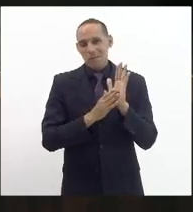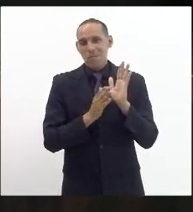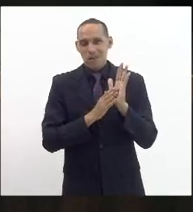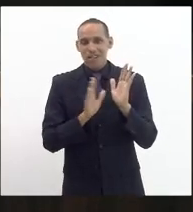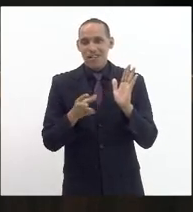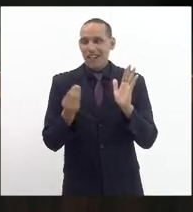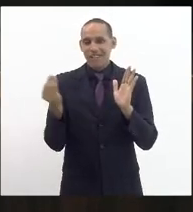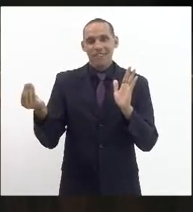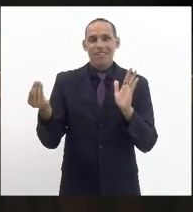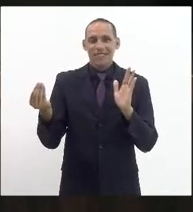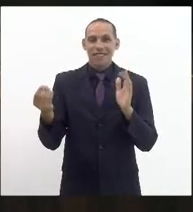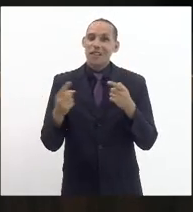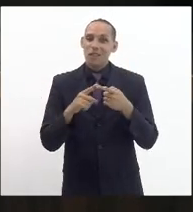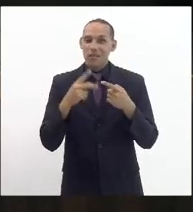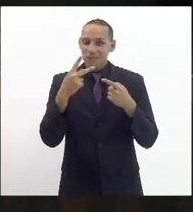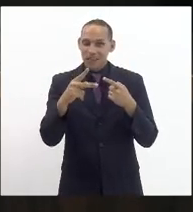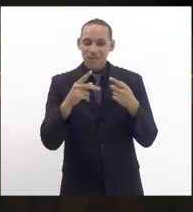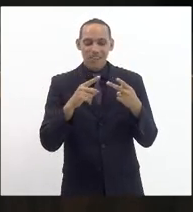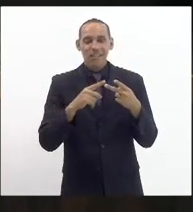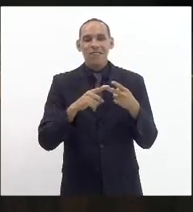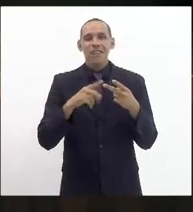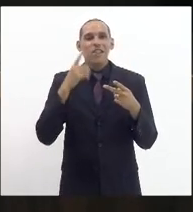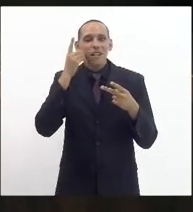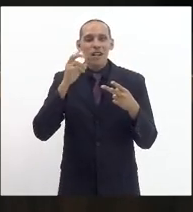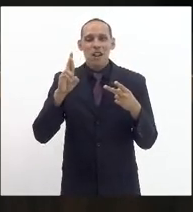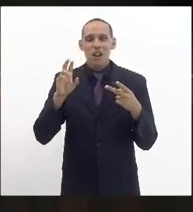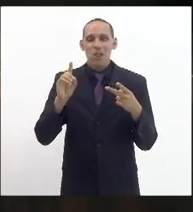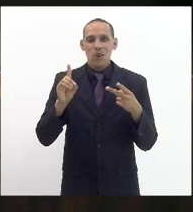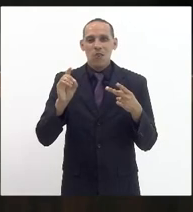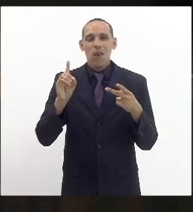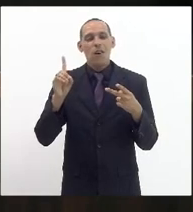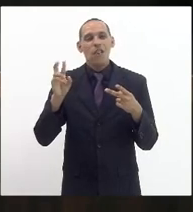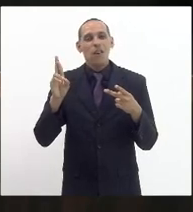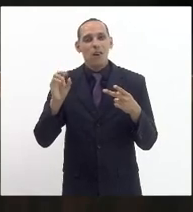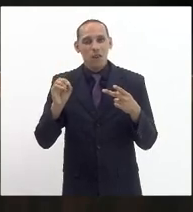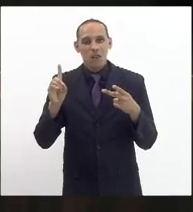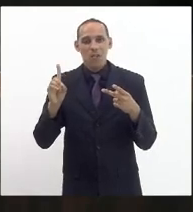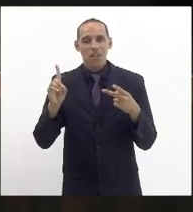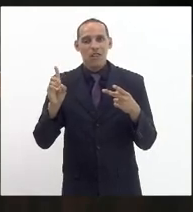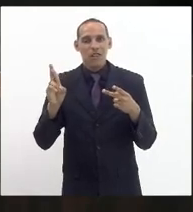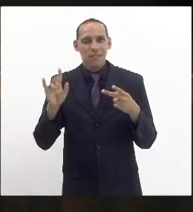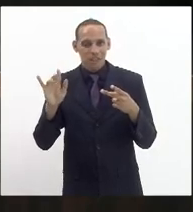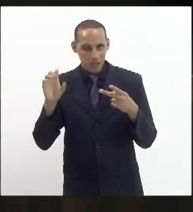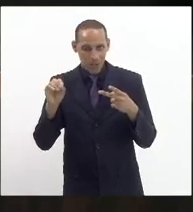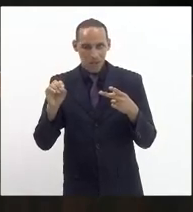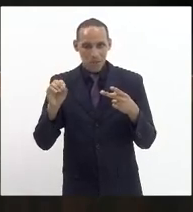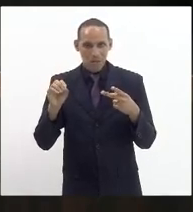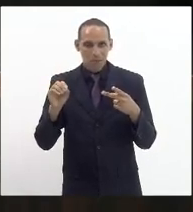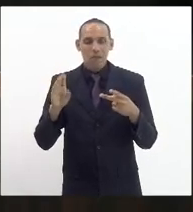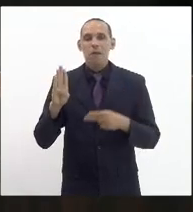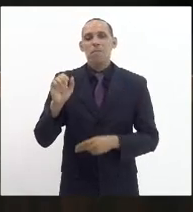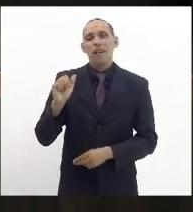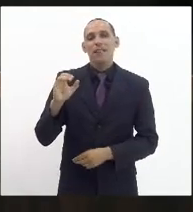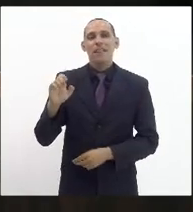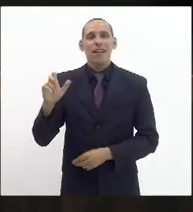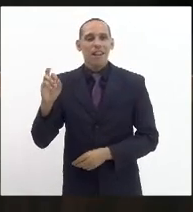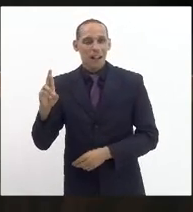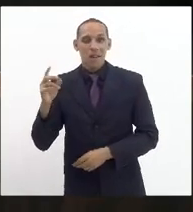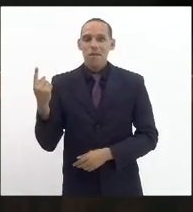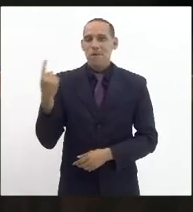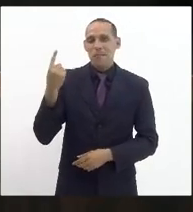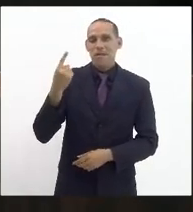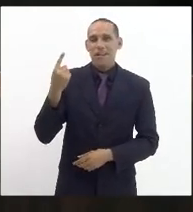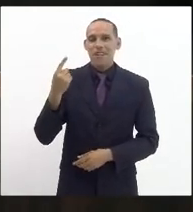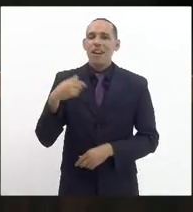propostas, uma de Vossa Excelência e uma do deputado Rodrigo. E a mim me parece que o Rodrigo Bacelar é a primeira. Eu já conversei com